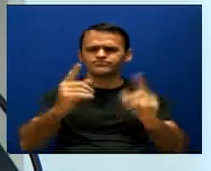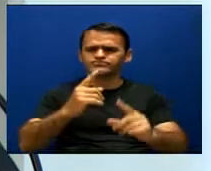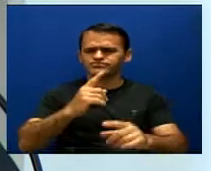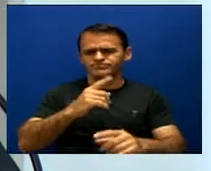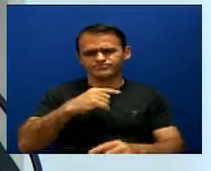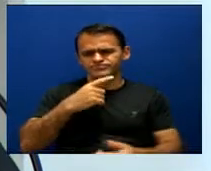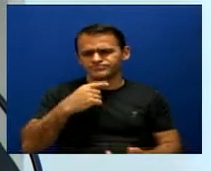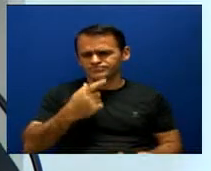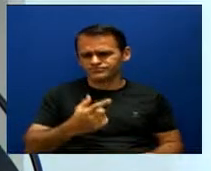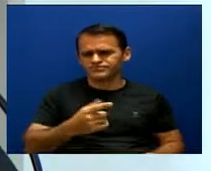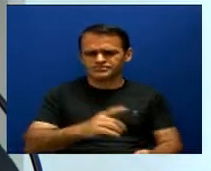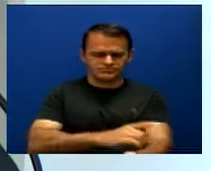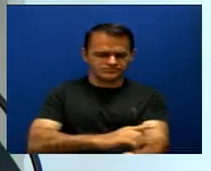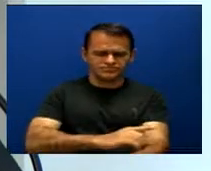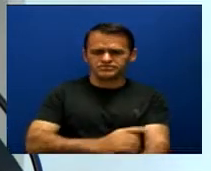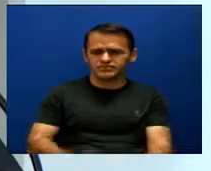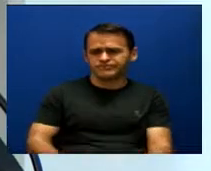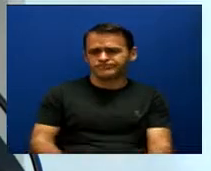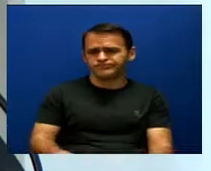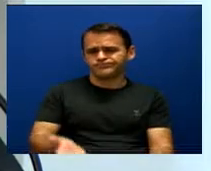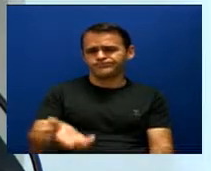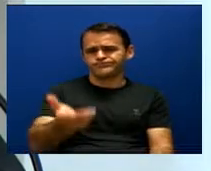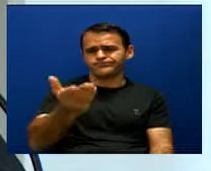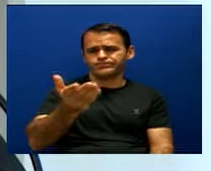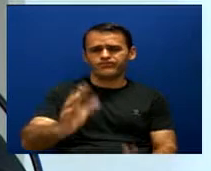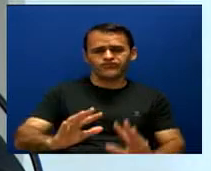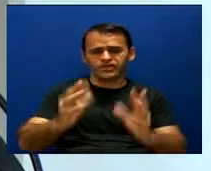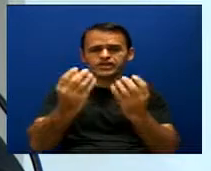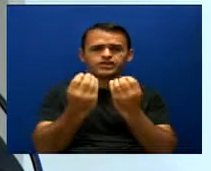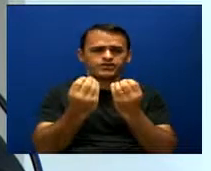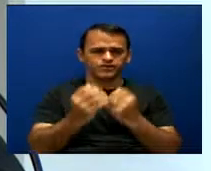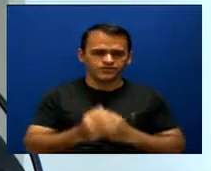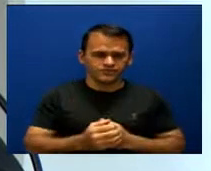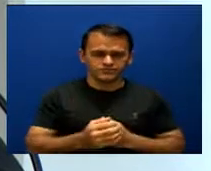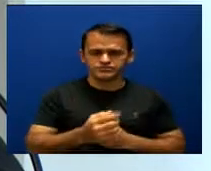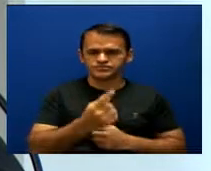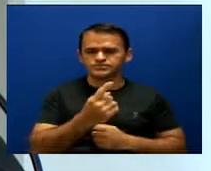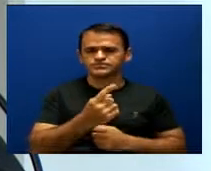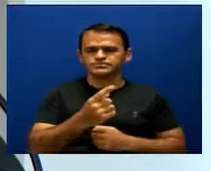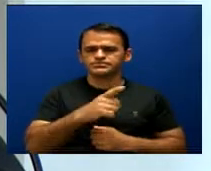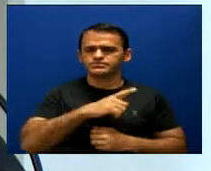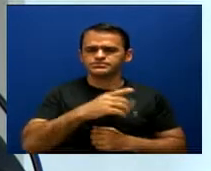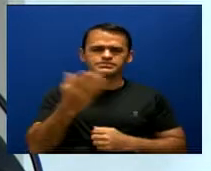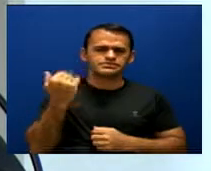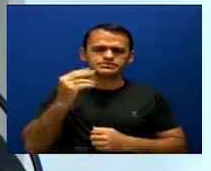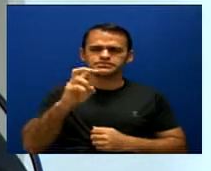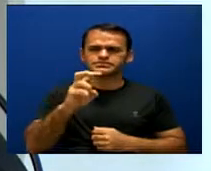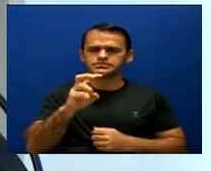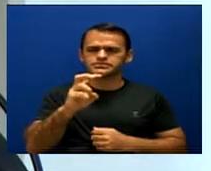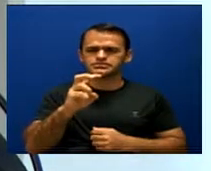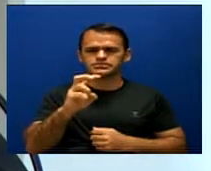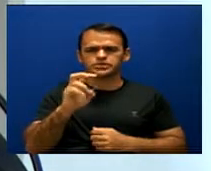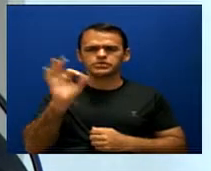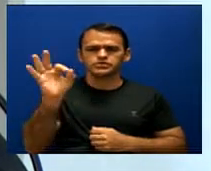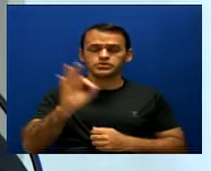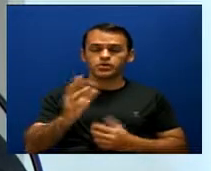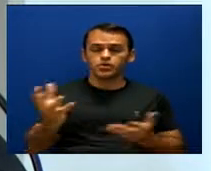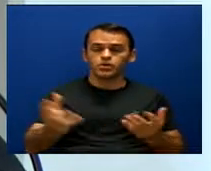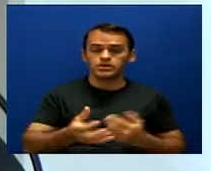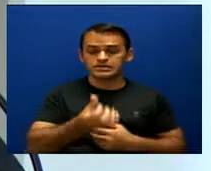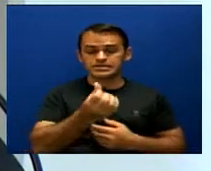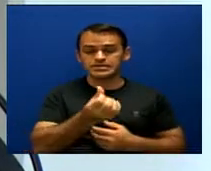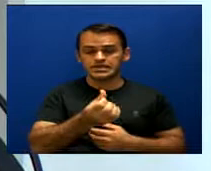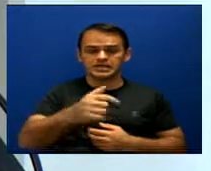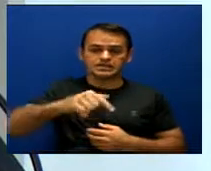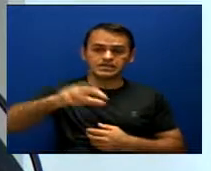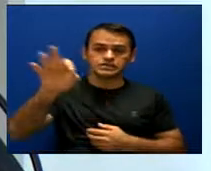ele vem crescendo ano a ano. Quando nós tínhamos, em 2013, 4 a 5% da população, hoje nós estamos de 6 a